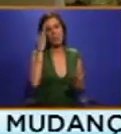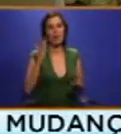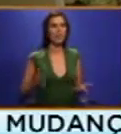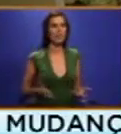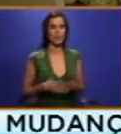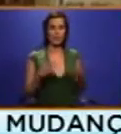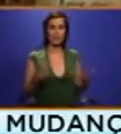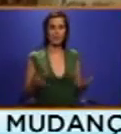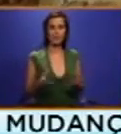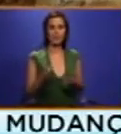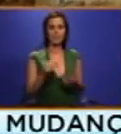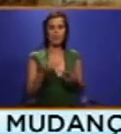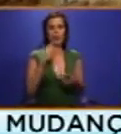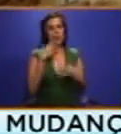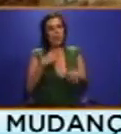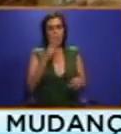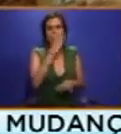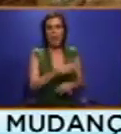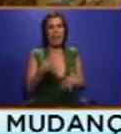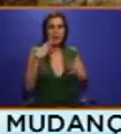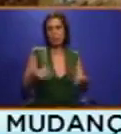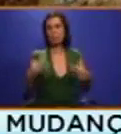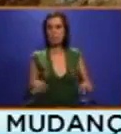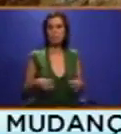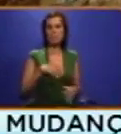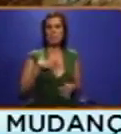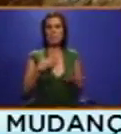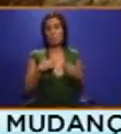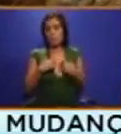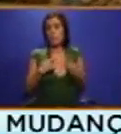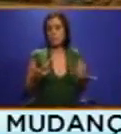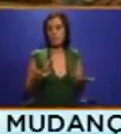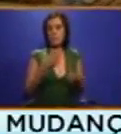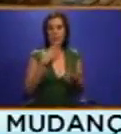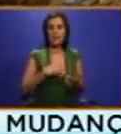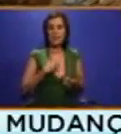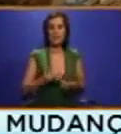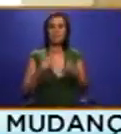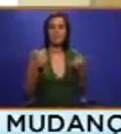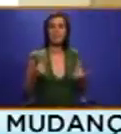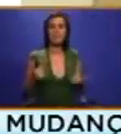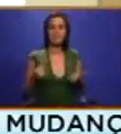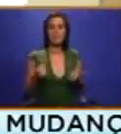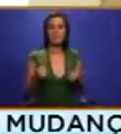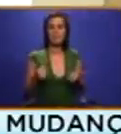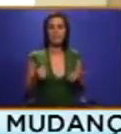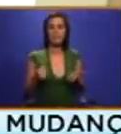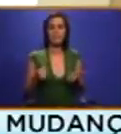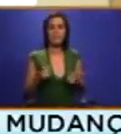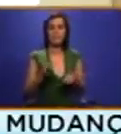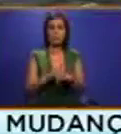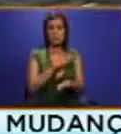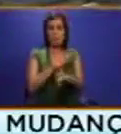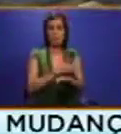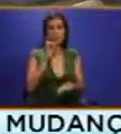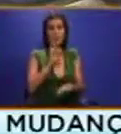mais mais usual era o para mim era mais confortável e e as botas também